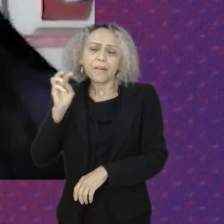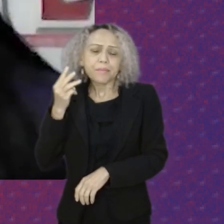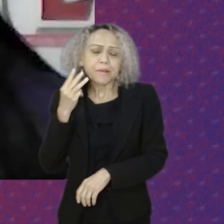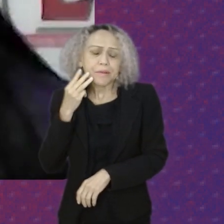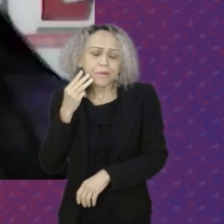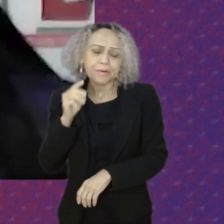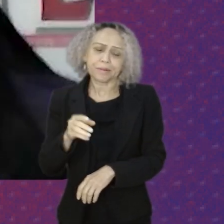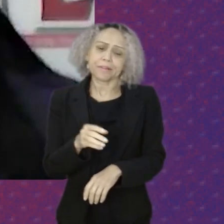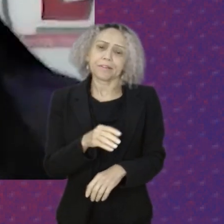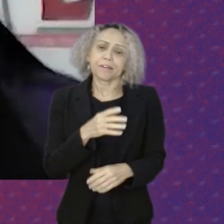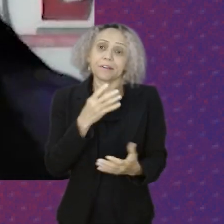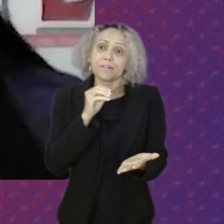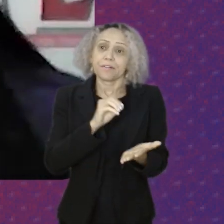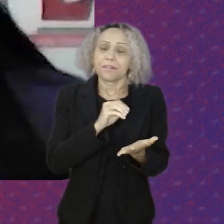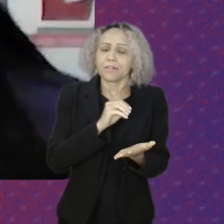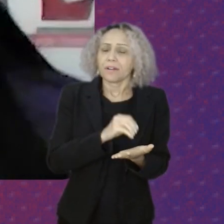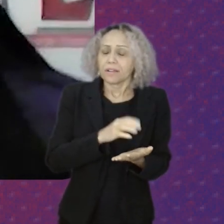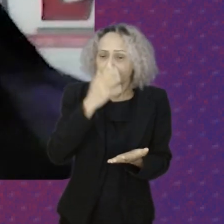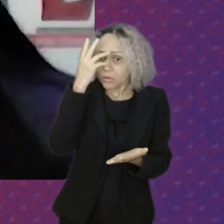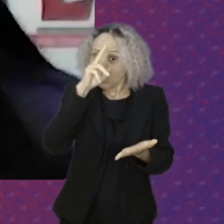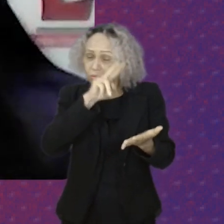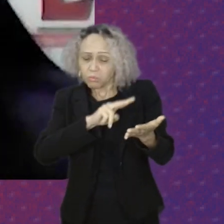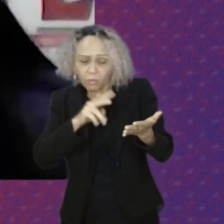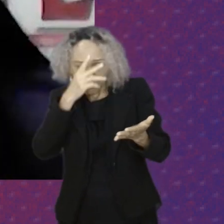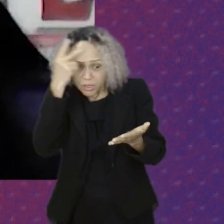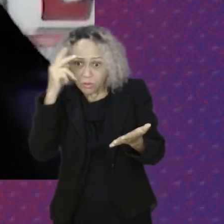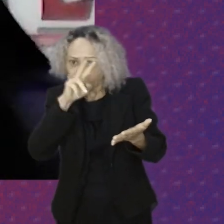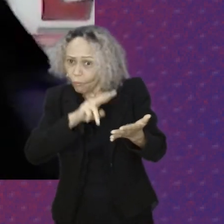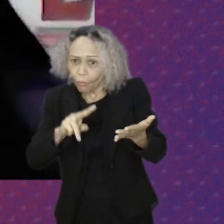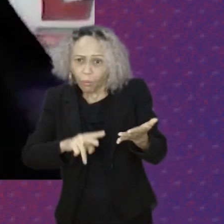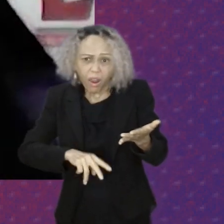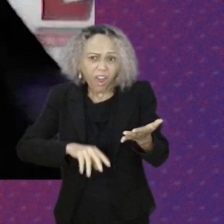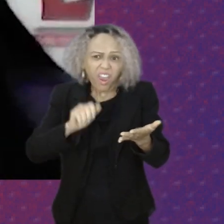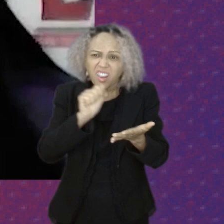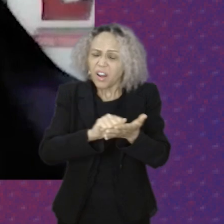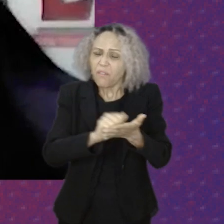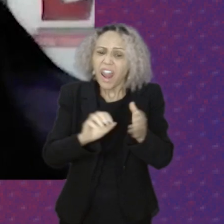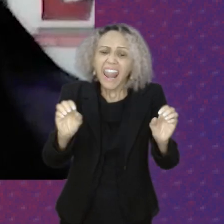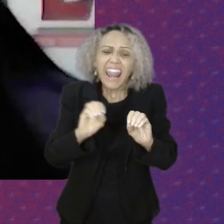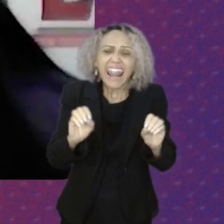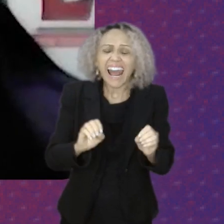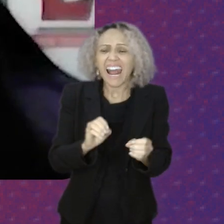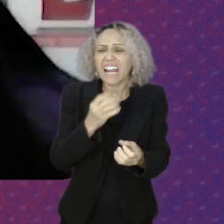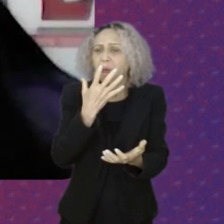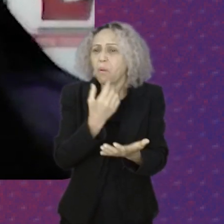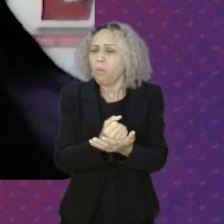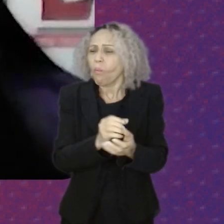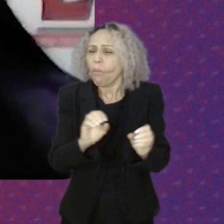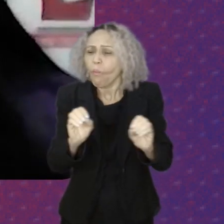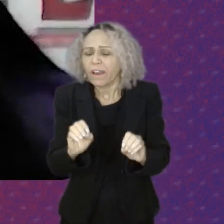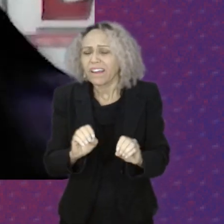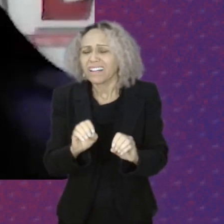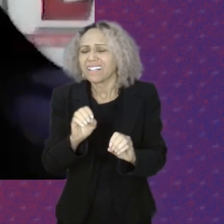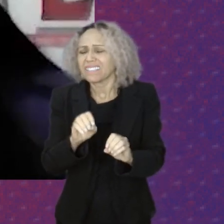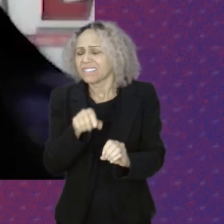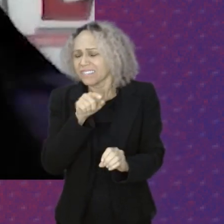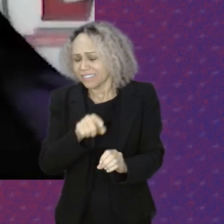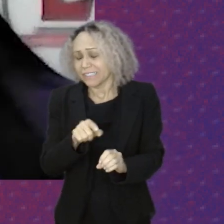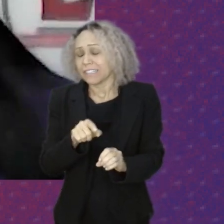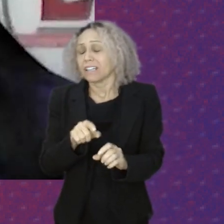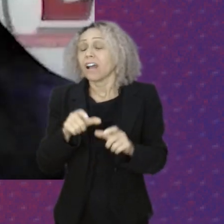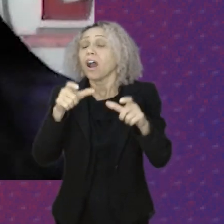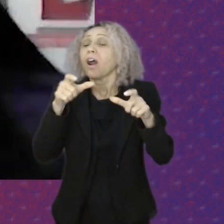igualdade racial, ele tem uma história, e esses analfabetos estão